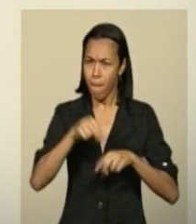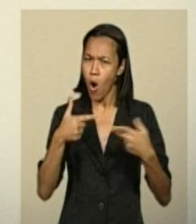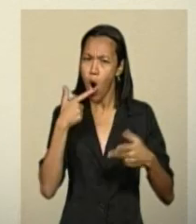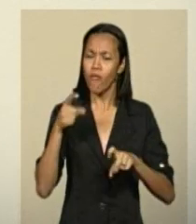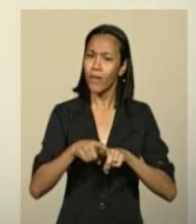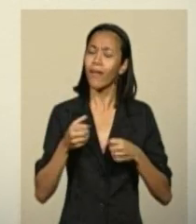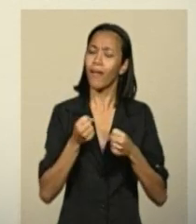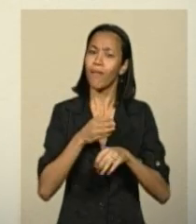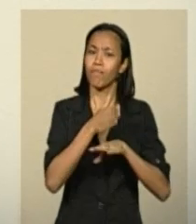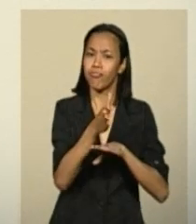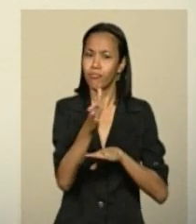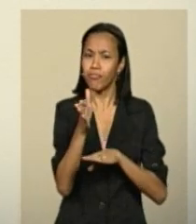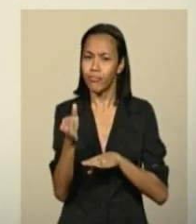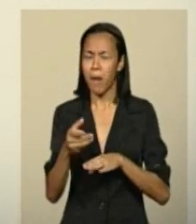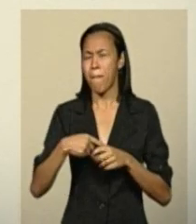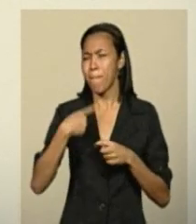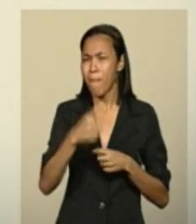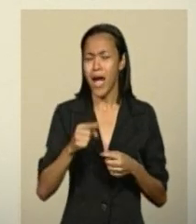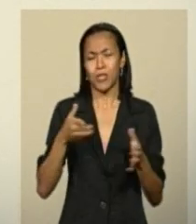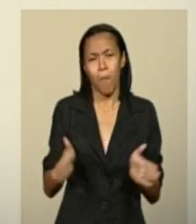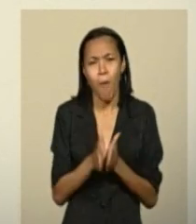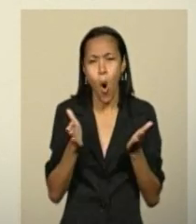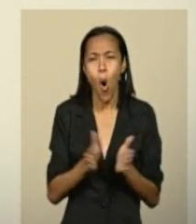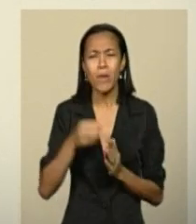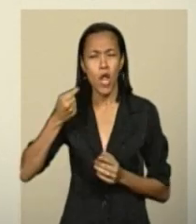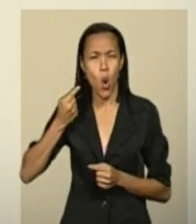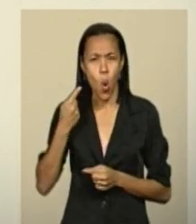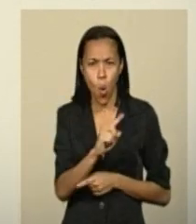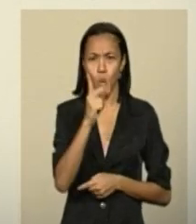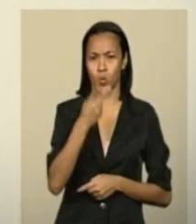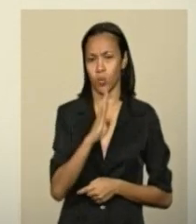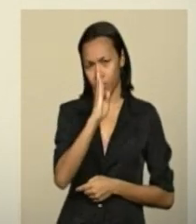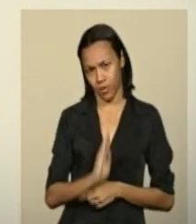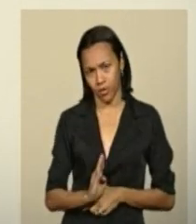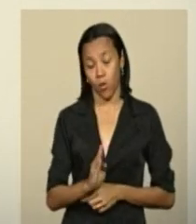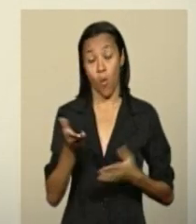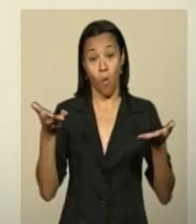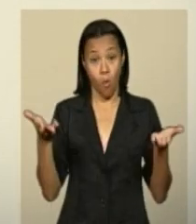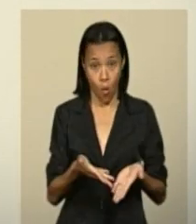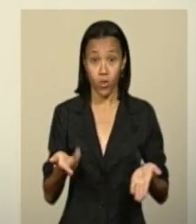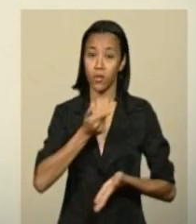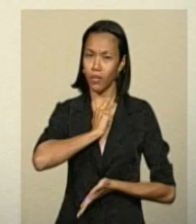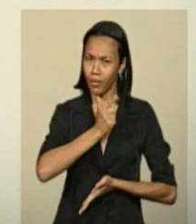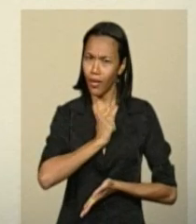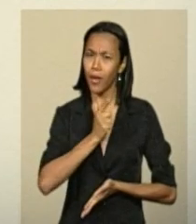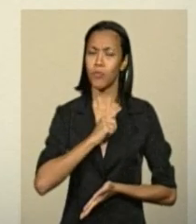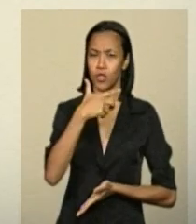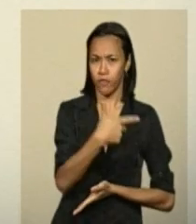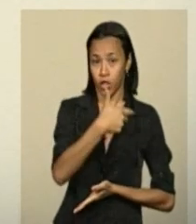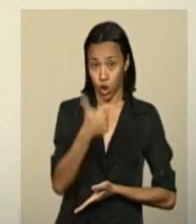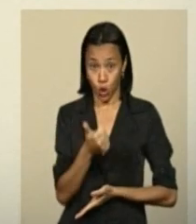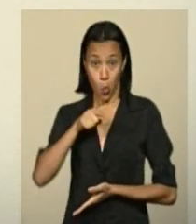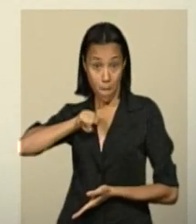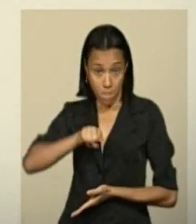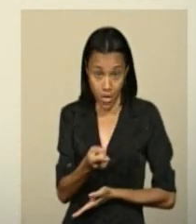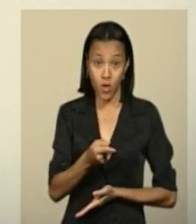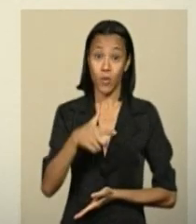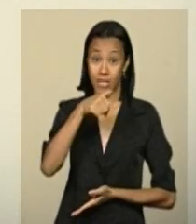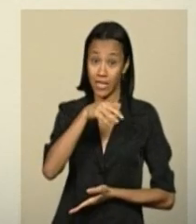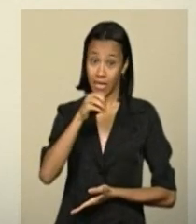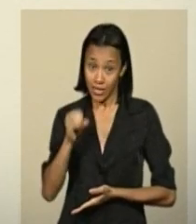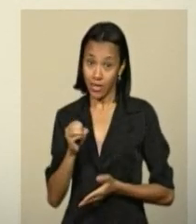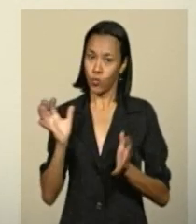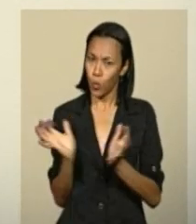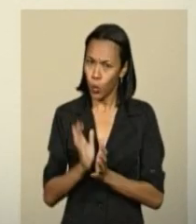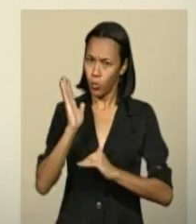a população das localidades mais pobres e mais distantes do país hoje temos 21.700